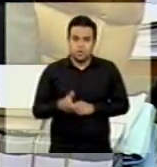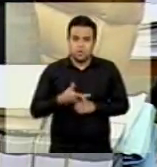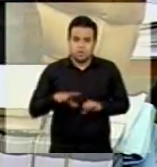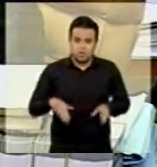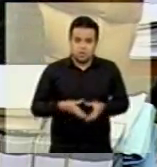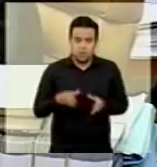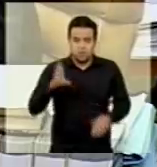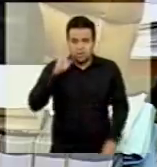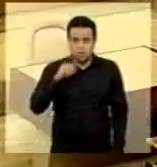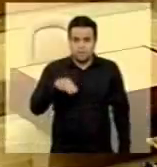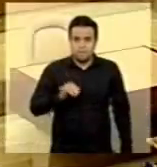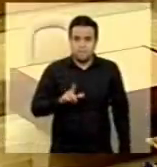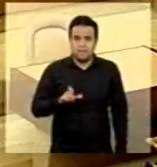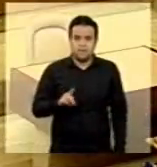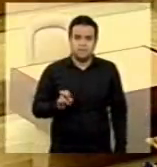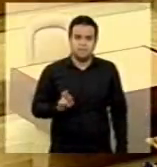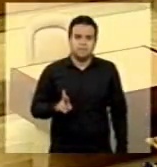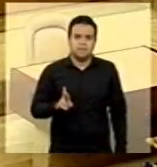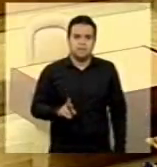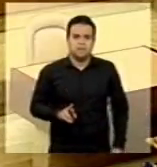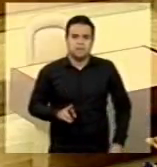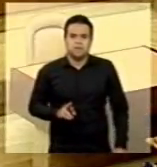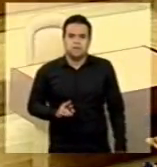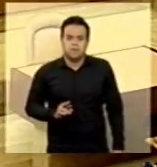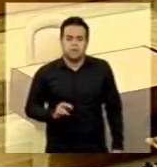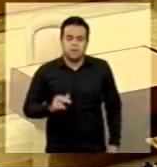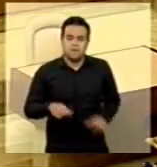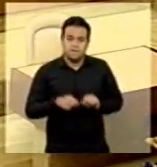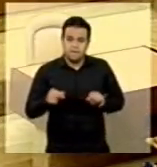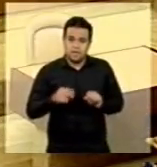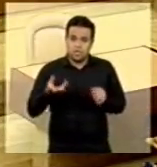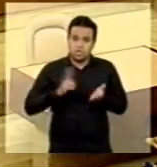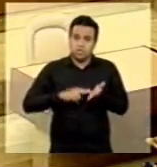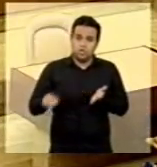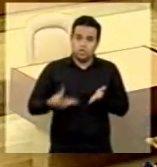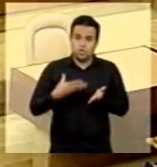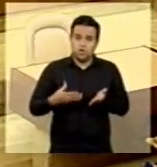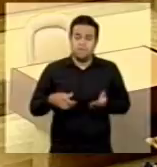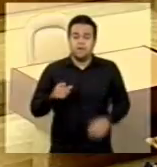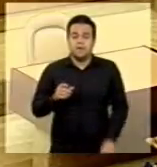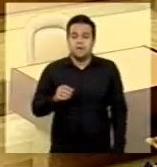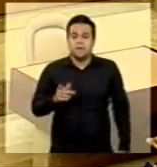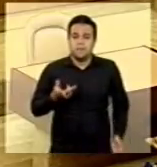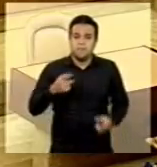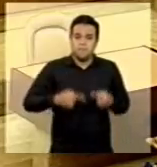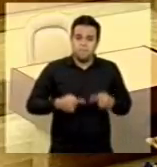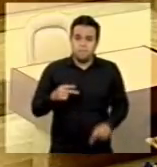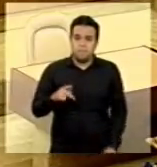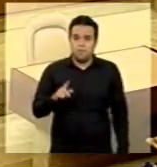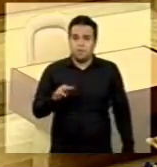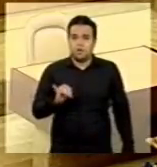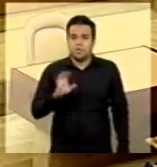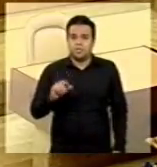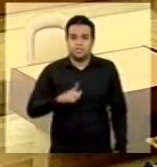que outorgou ao país uma nova carta política, travestida, como sempre digo, de emenda